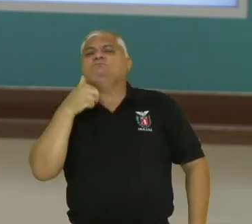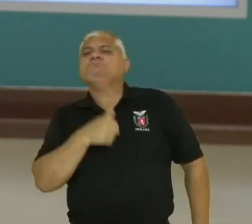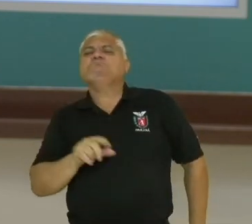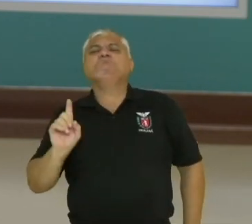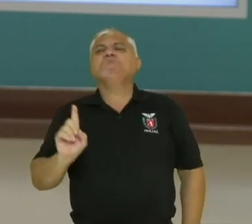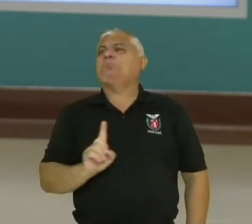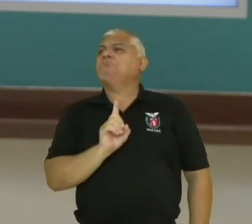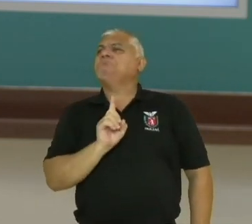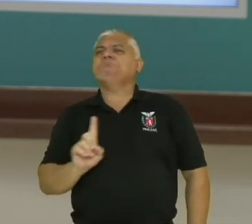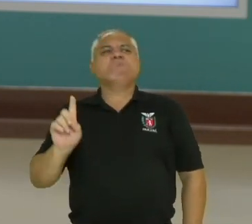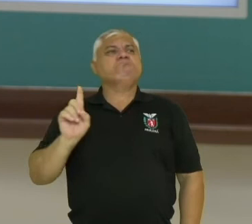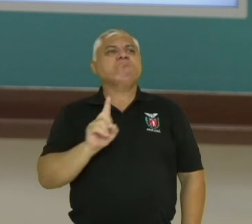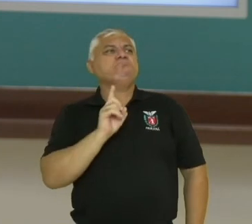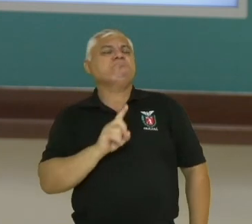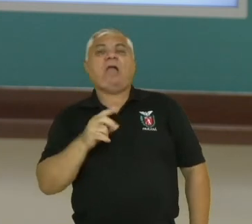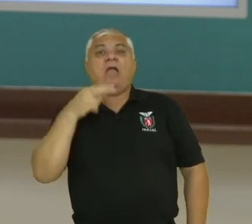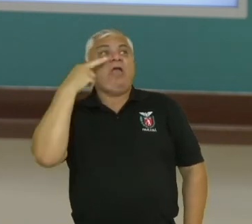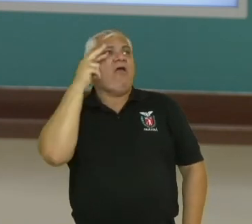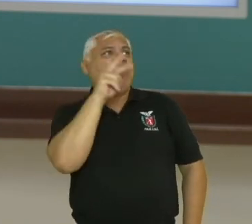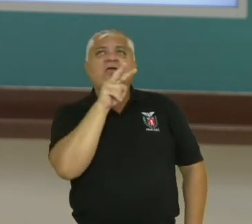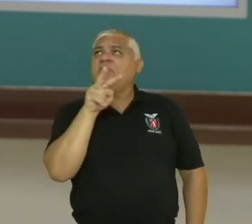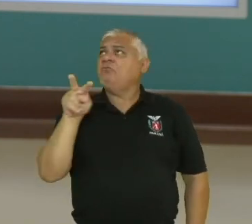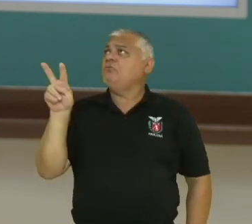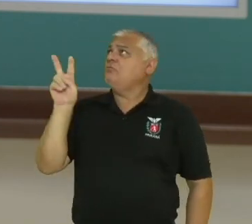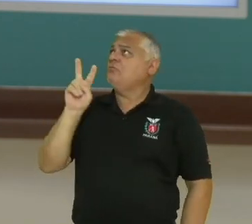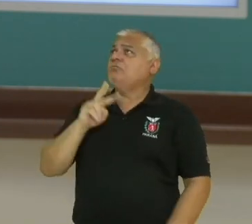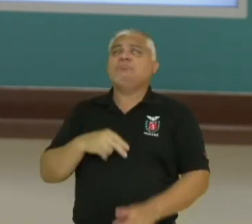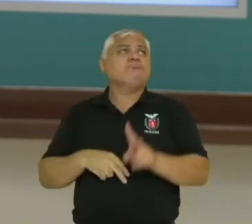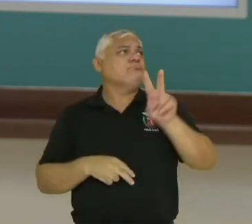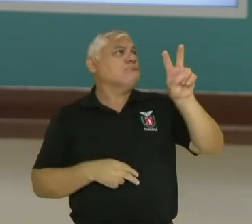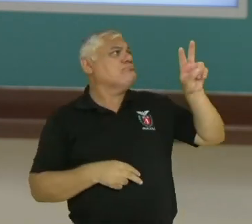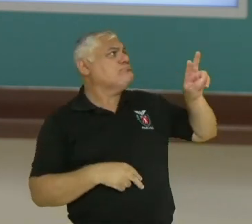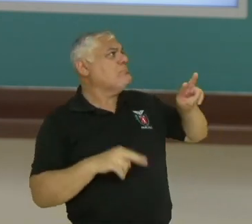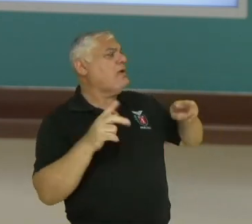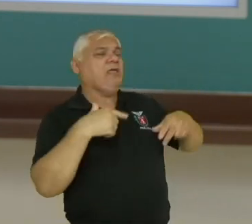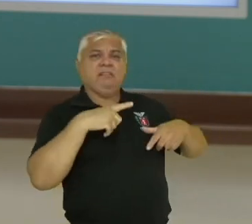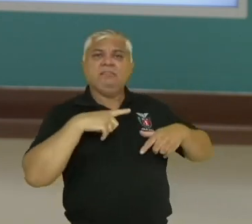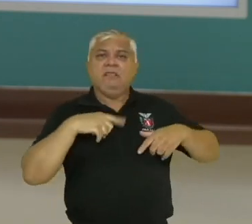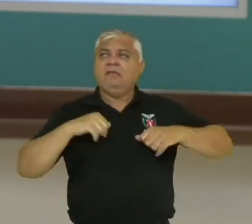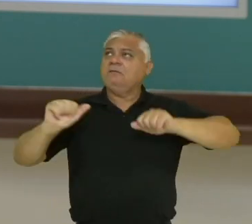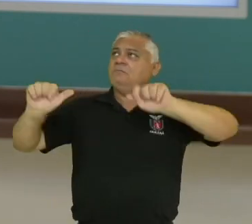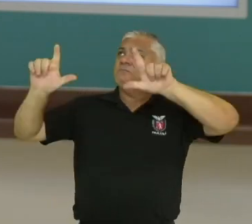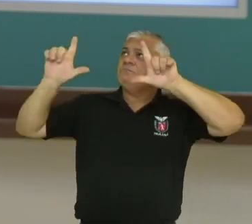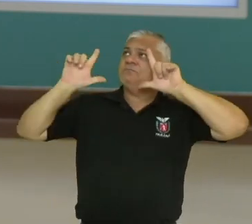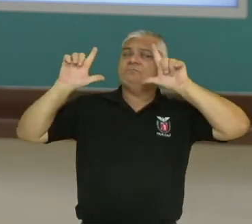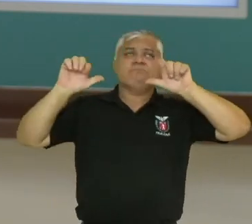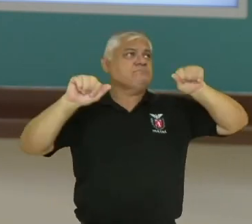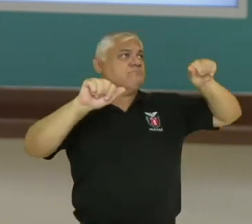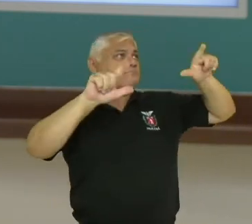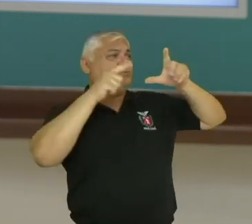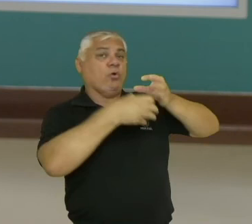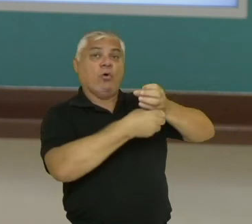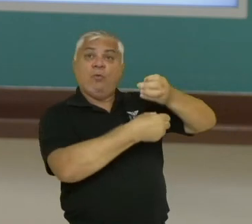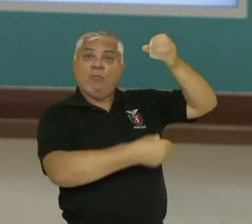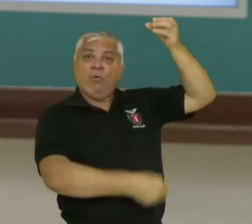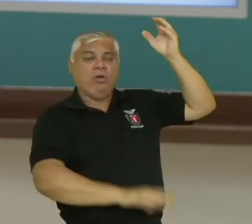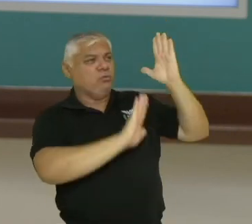por vários locais, fique atento e observando se em algum mural, em algum espaço, tem algum